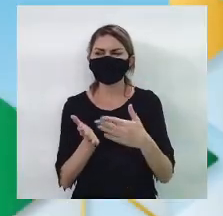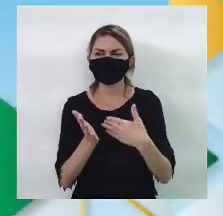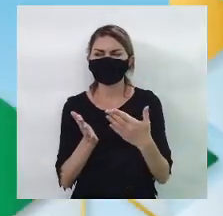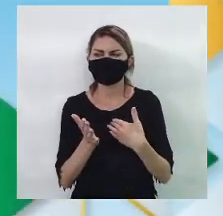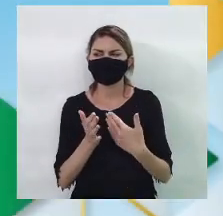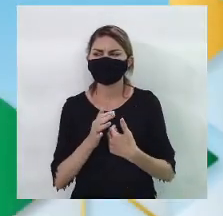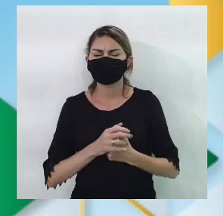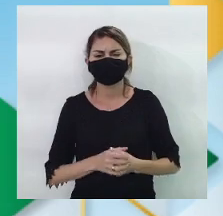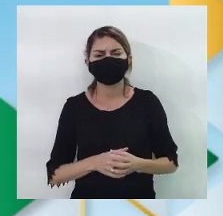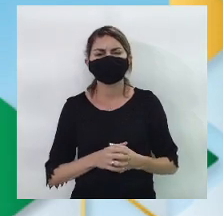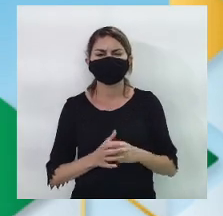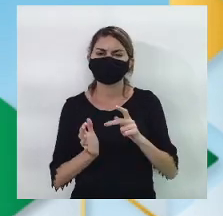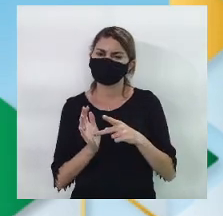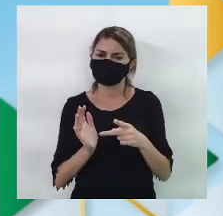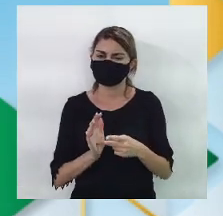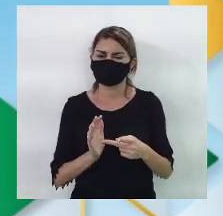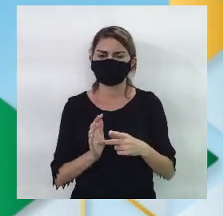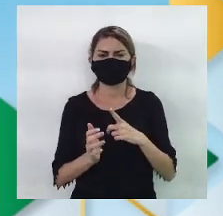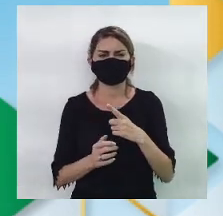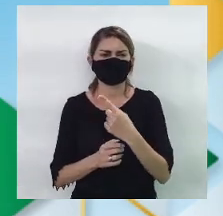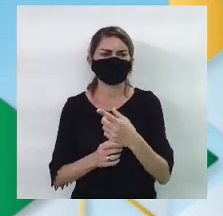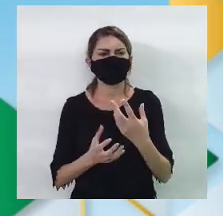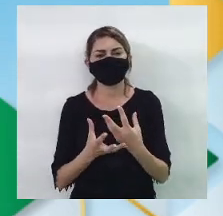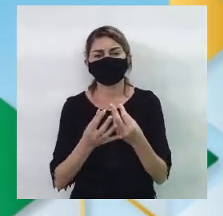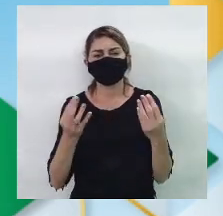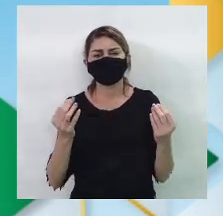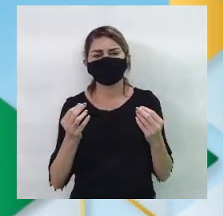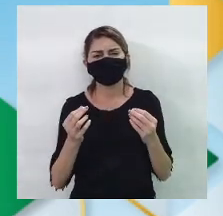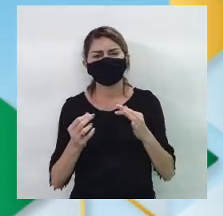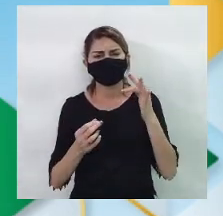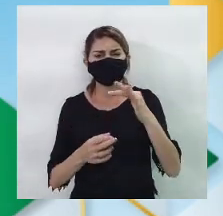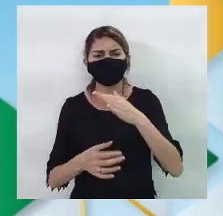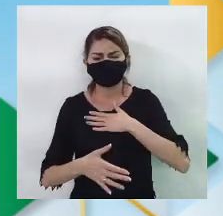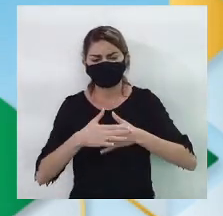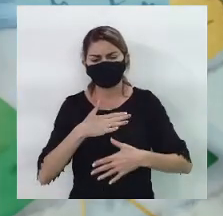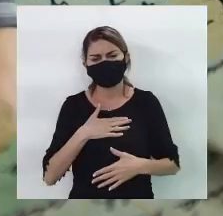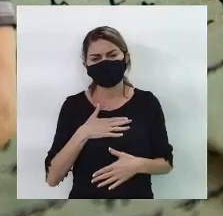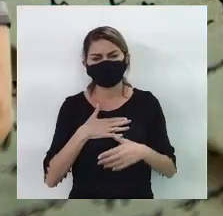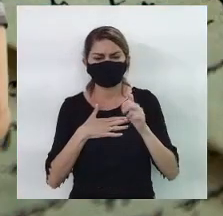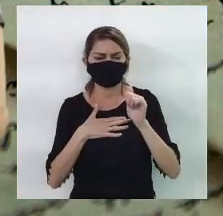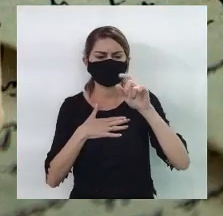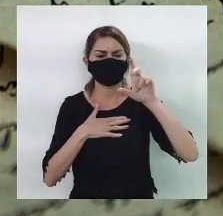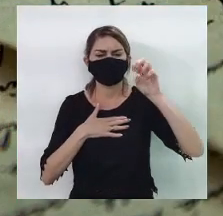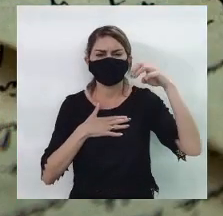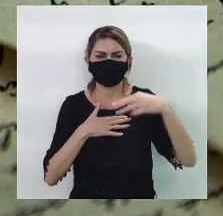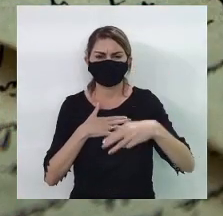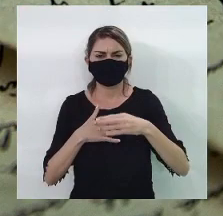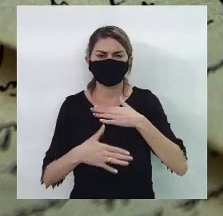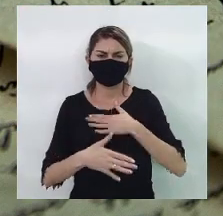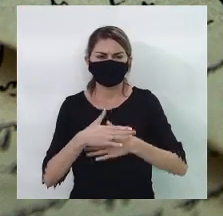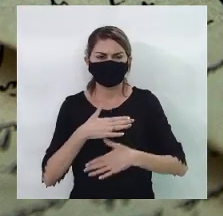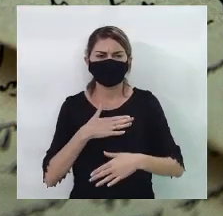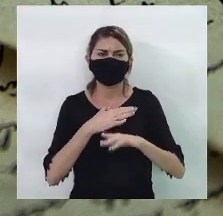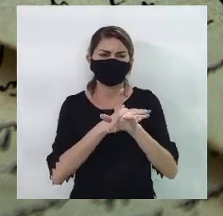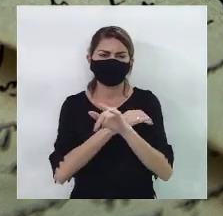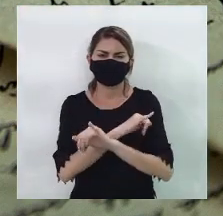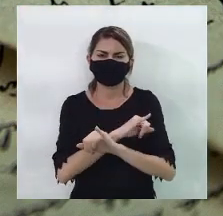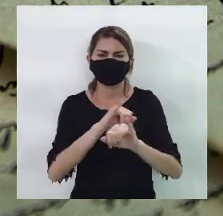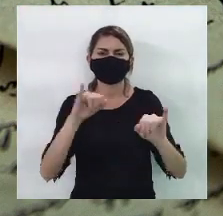professor. É verdade, nós temos aí Muito Além do Corpo. Eu gostaria logo de anunciar que é